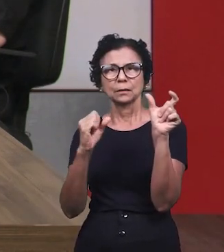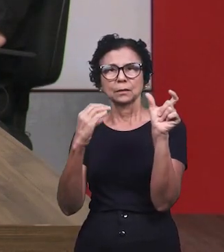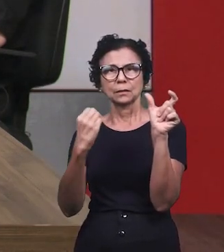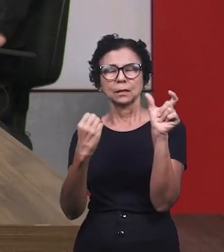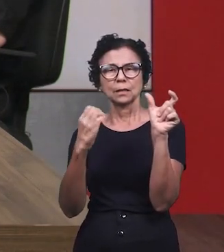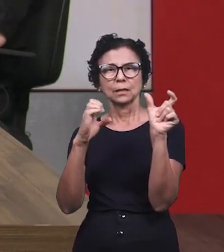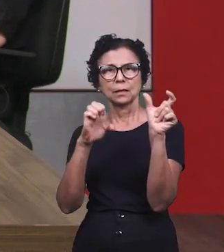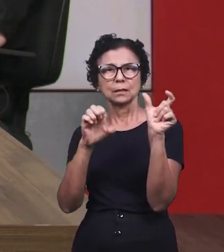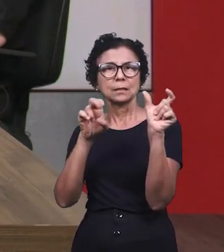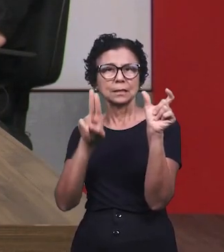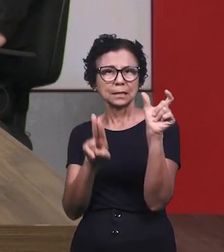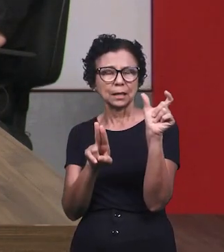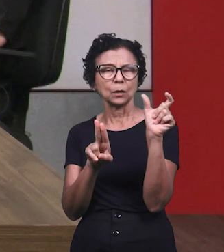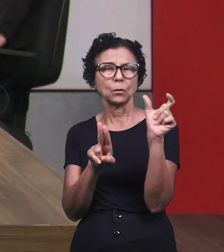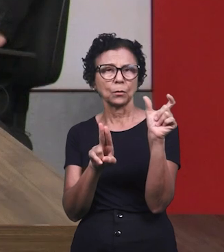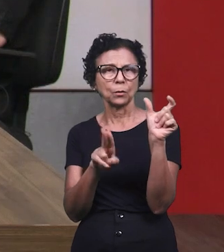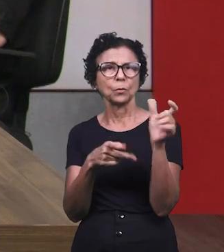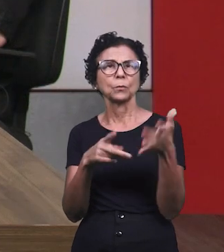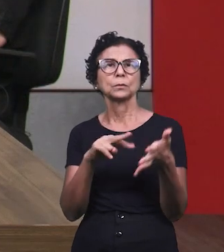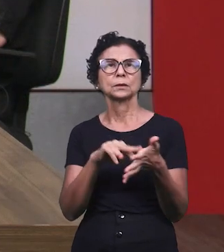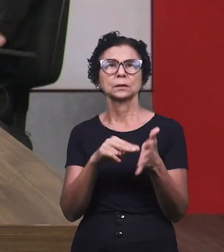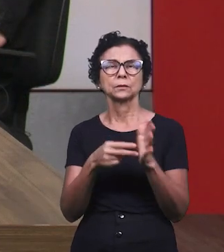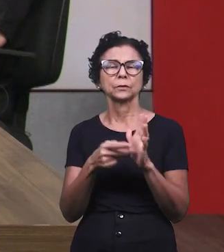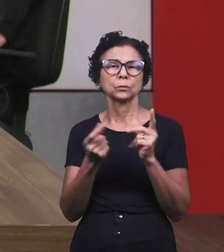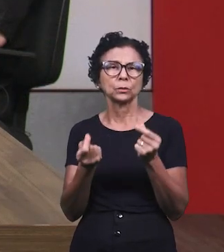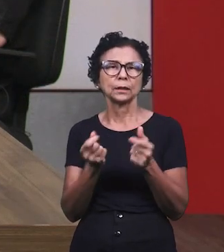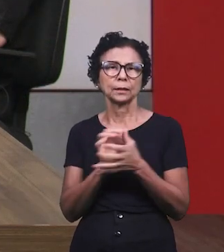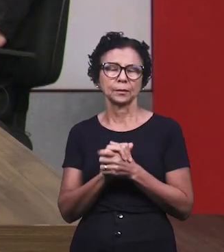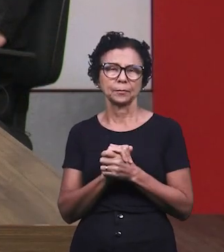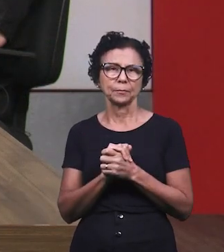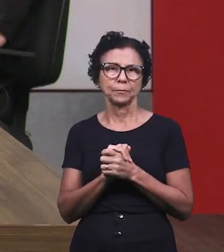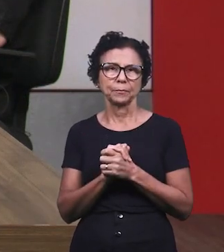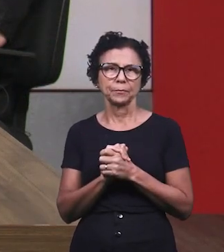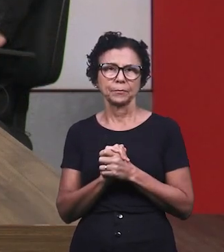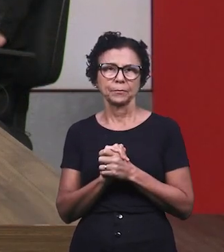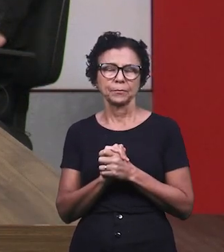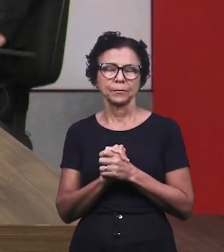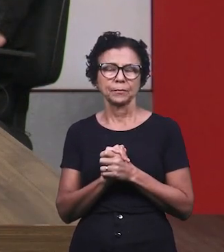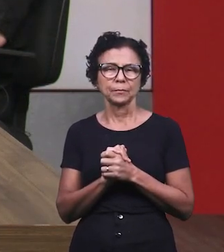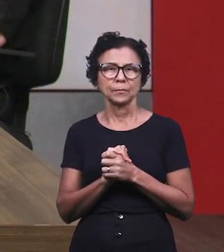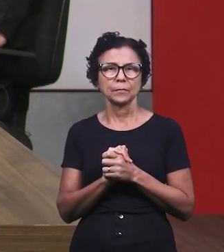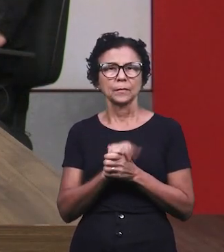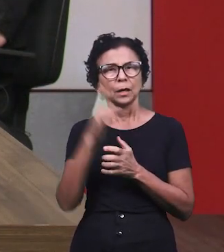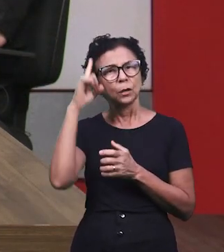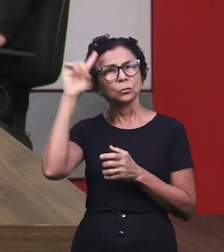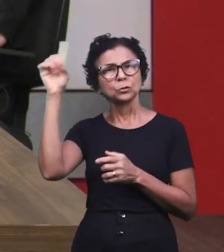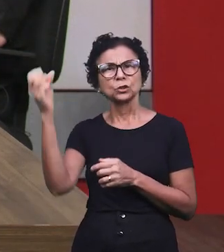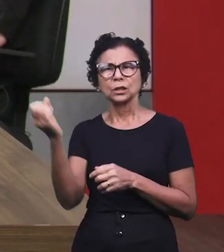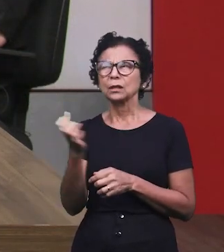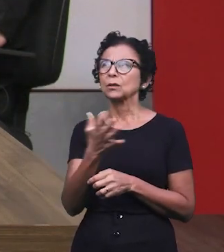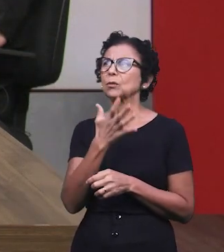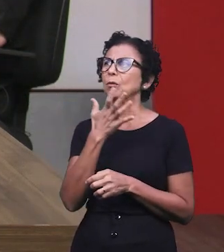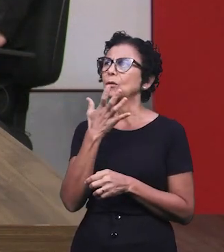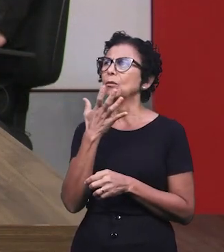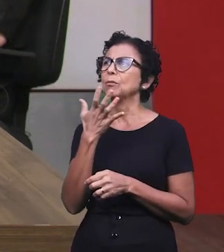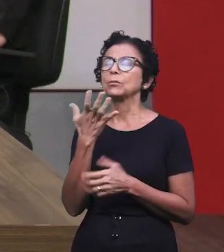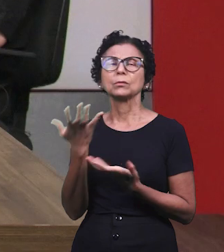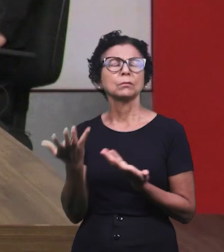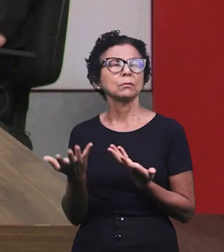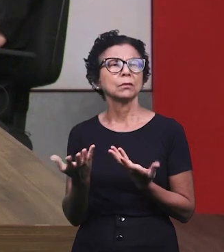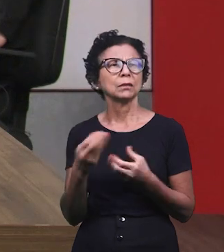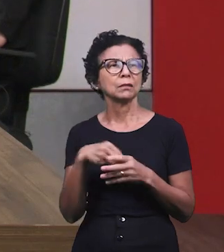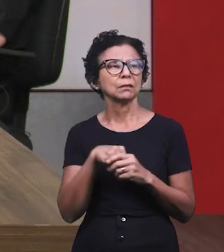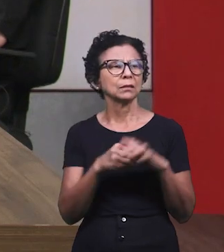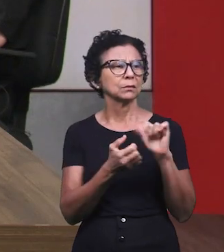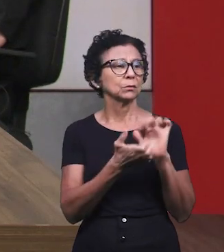nasceu um novo dia, então tem que pensar qual é o sentido dessa palavra no louvor. Porque eu não vou poder dizer que nasceu o sinal de